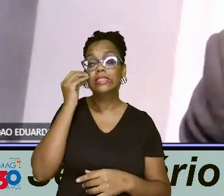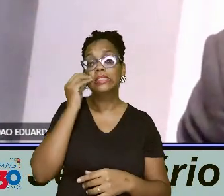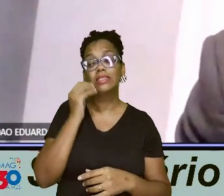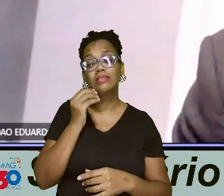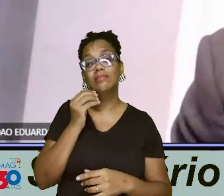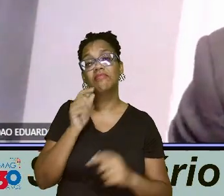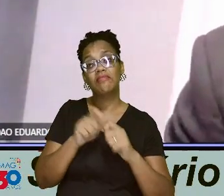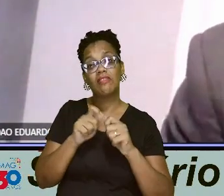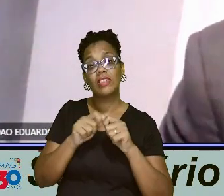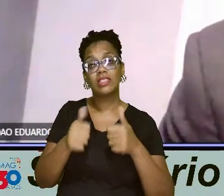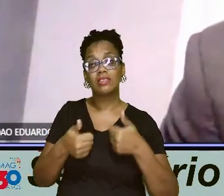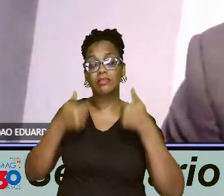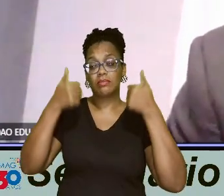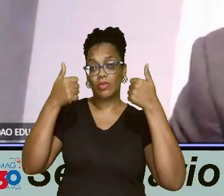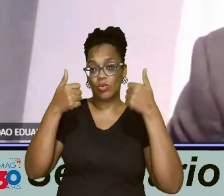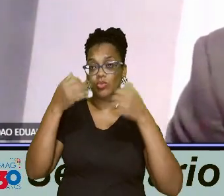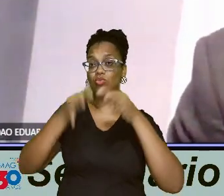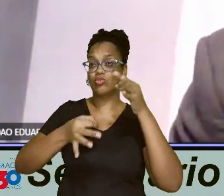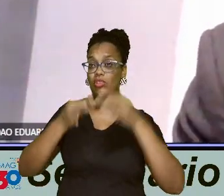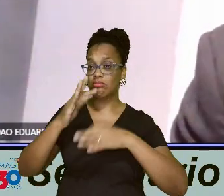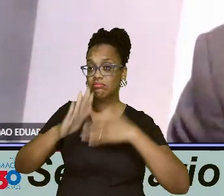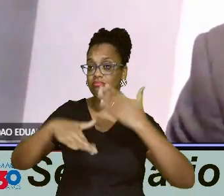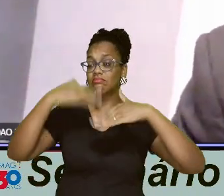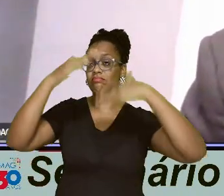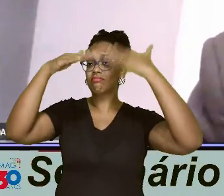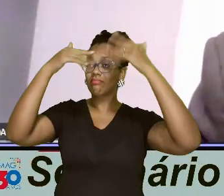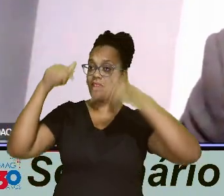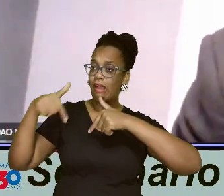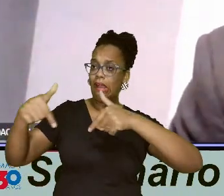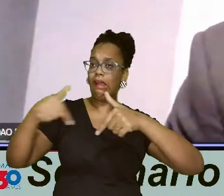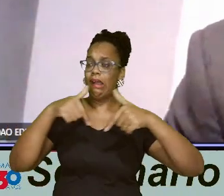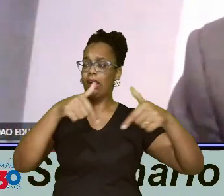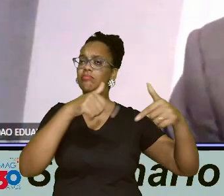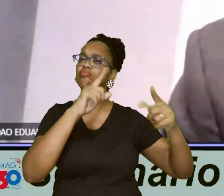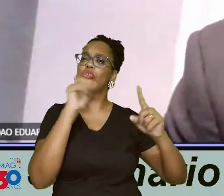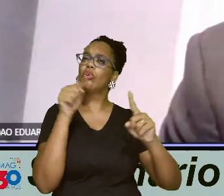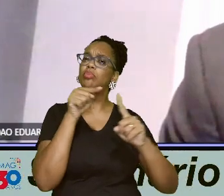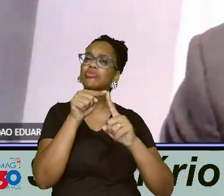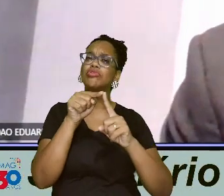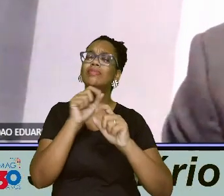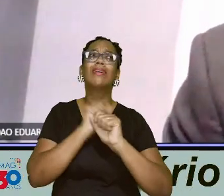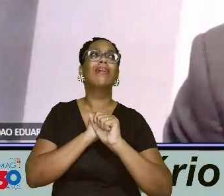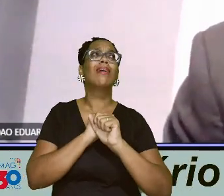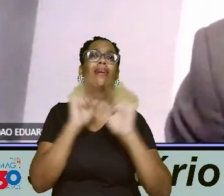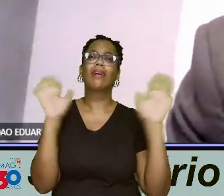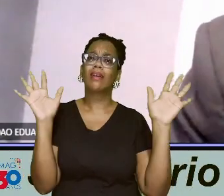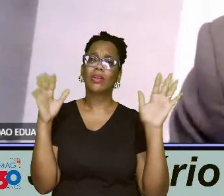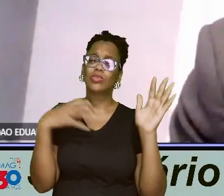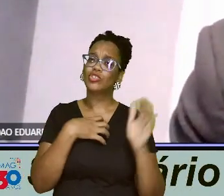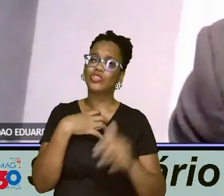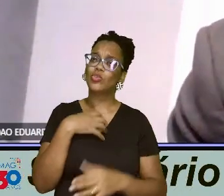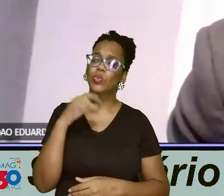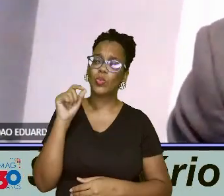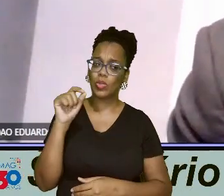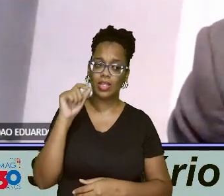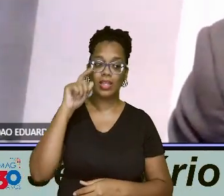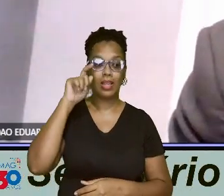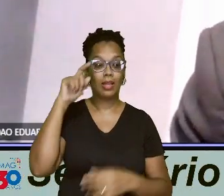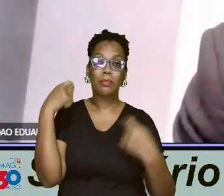fazer com que o judiciário desenvolva ações muito objetivas e claras no sentido de que é